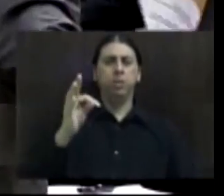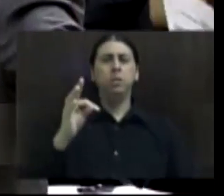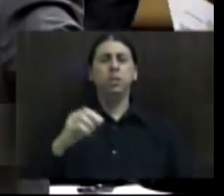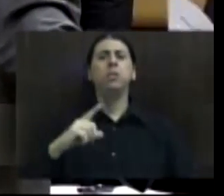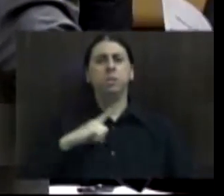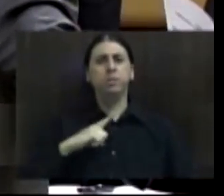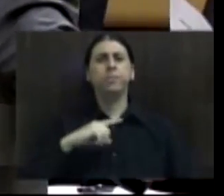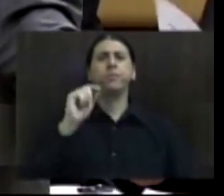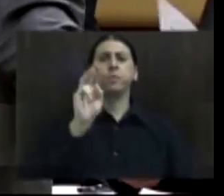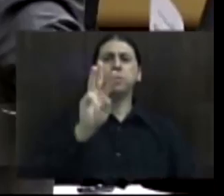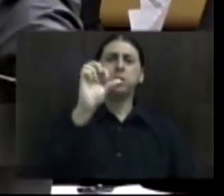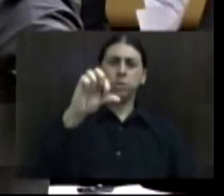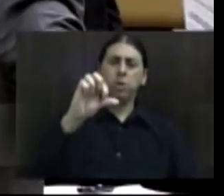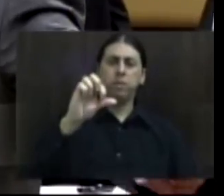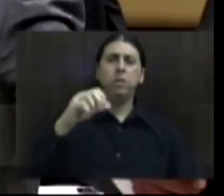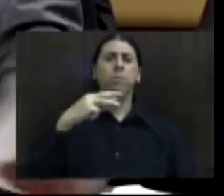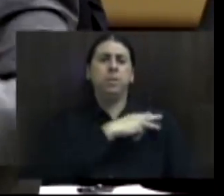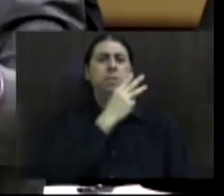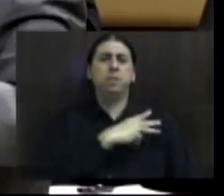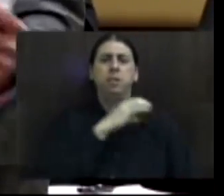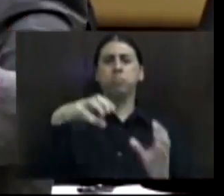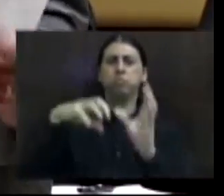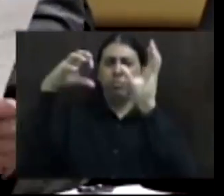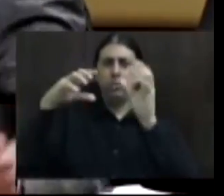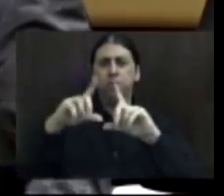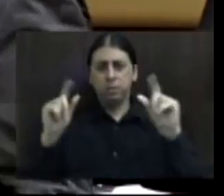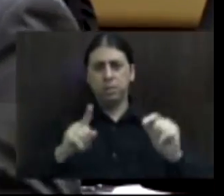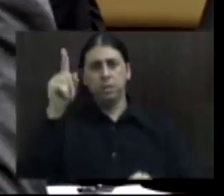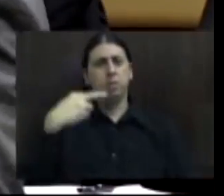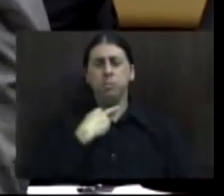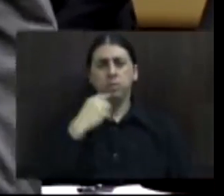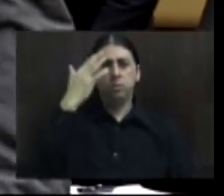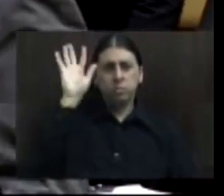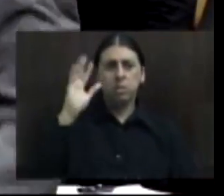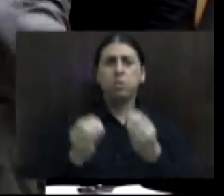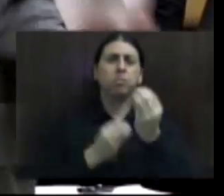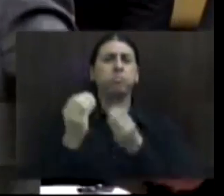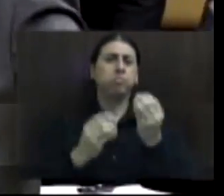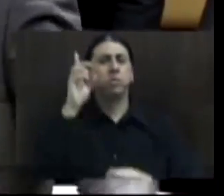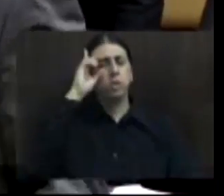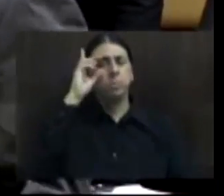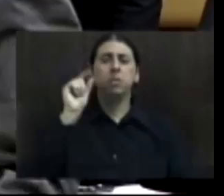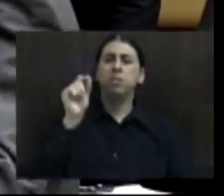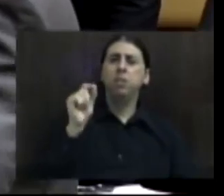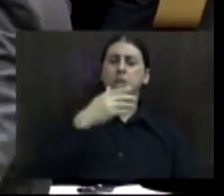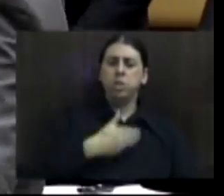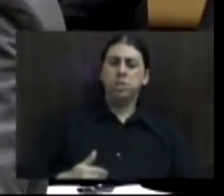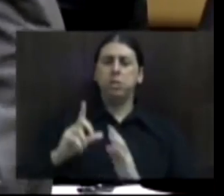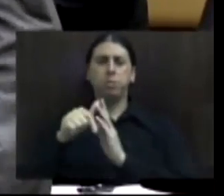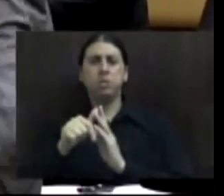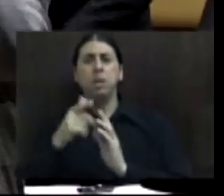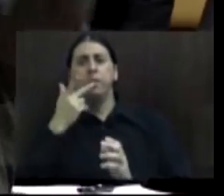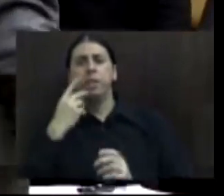39 ministérios da presidente Dilma Porque nós não podemos mais saber quem era a candidata Dilma e quem é a presidente Dilma porque uma